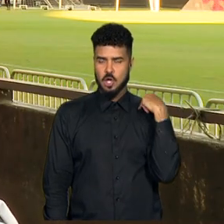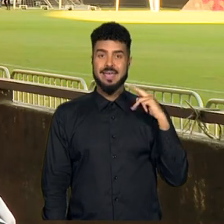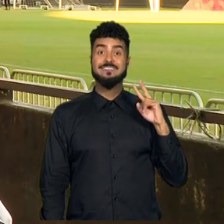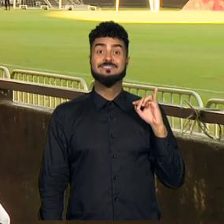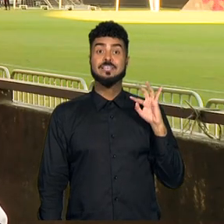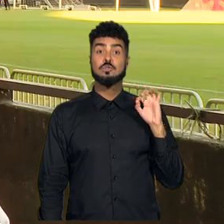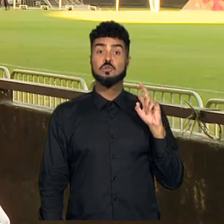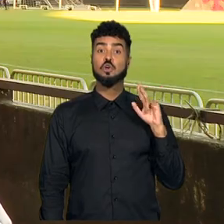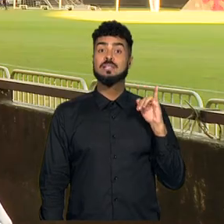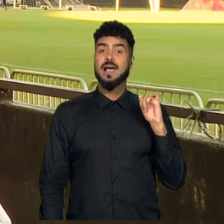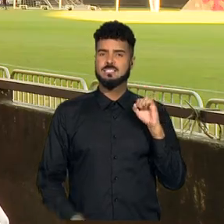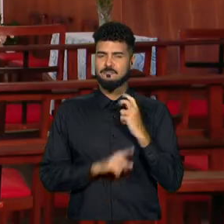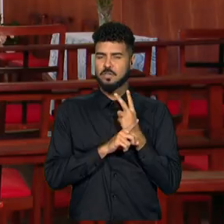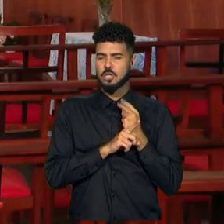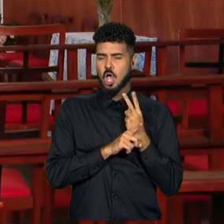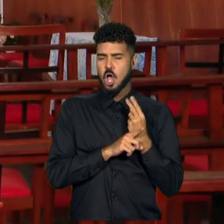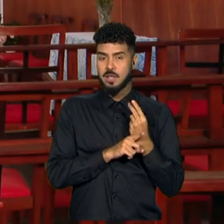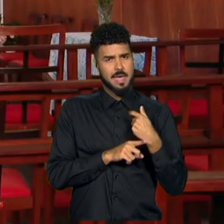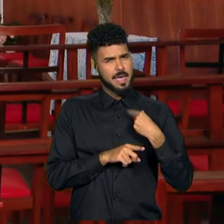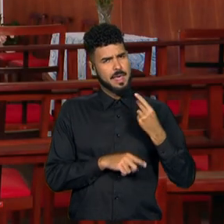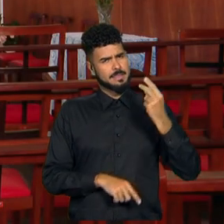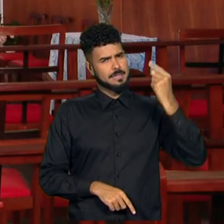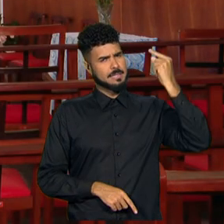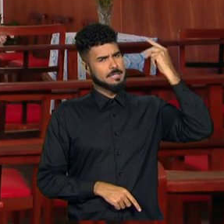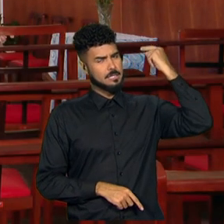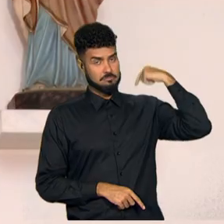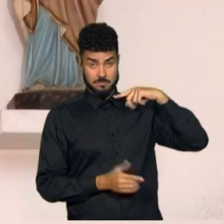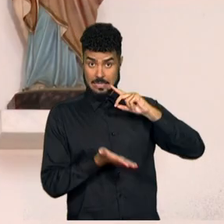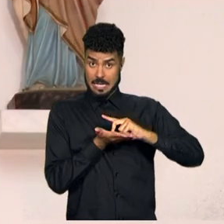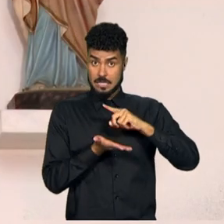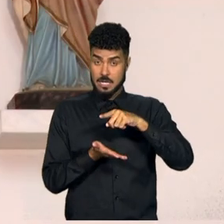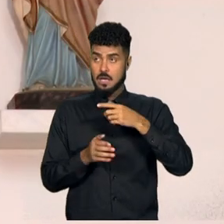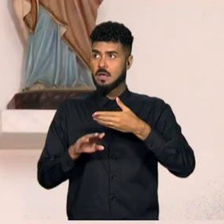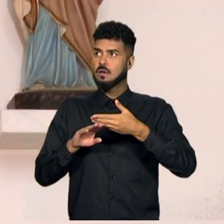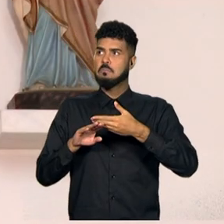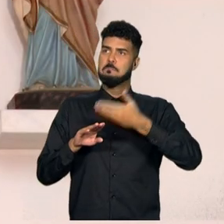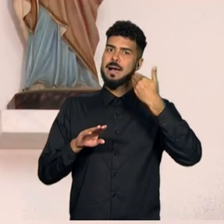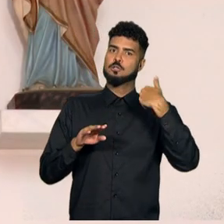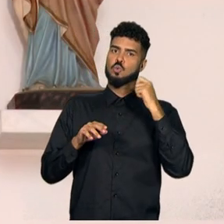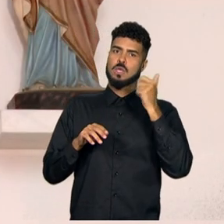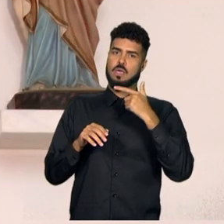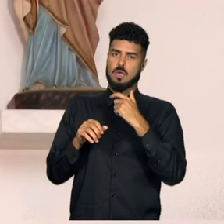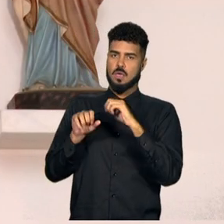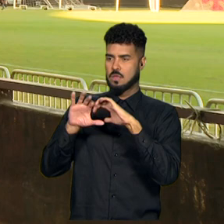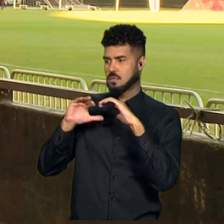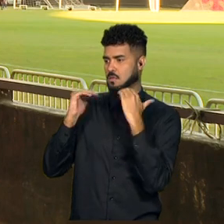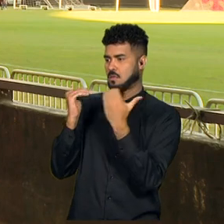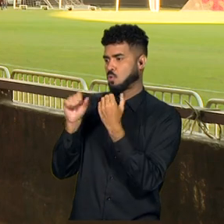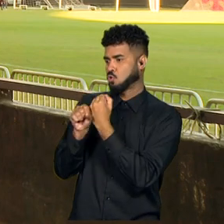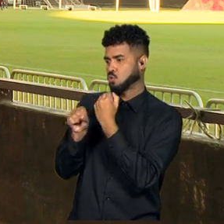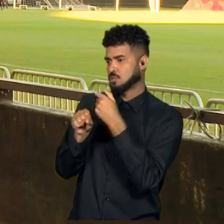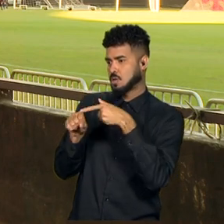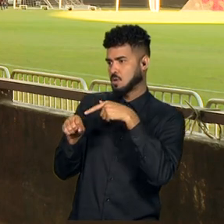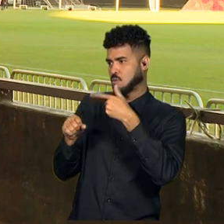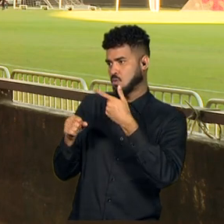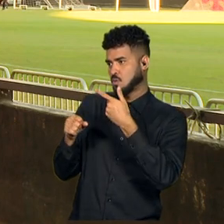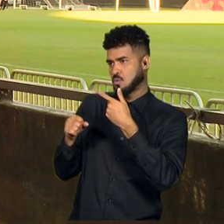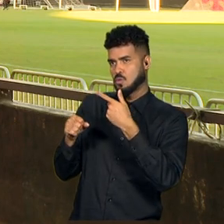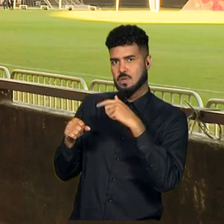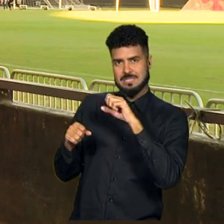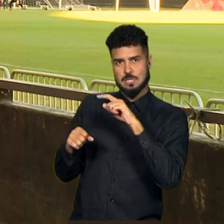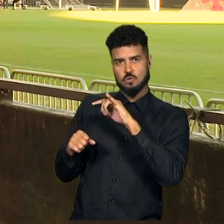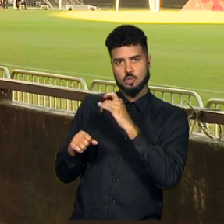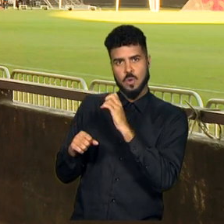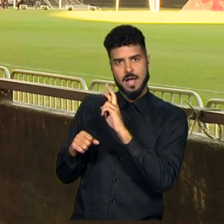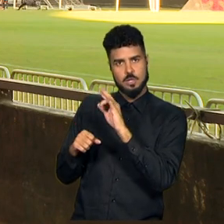bem antiga, ela antecede em muito a construção do estádio. Antes, os dirigentes